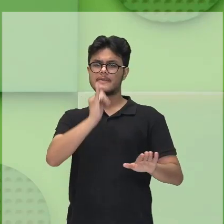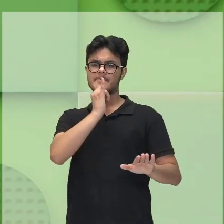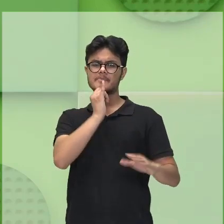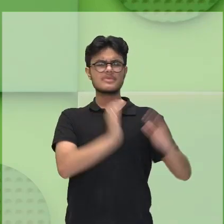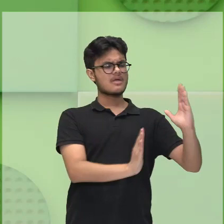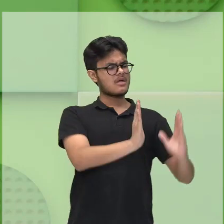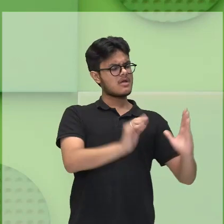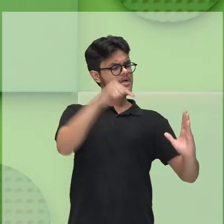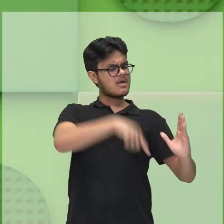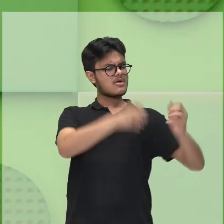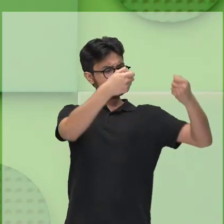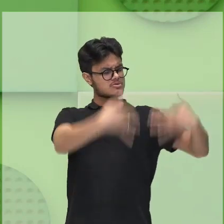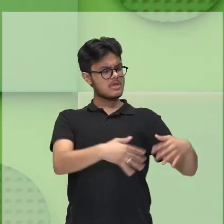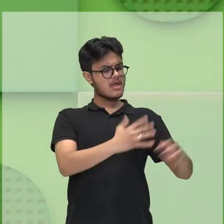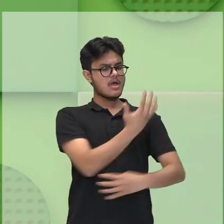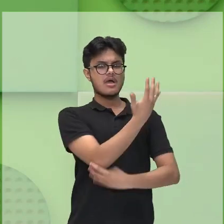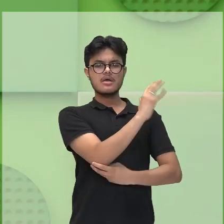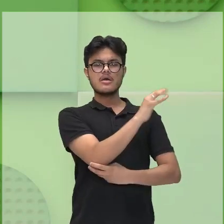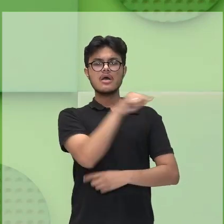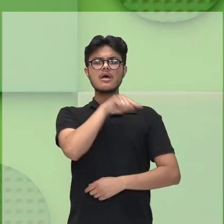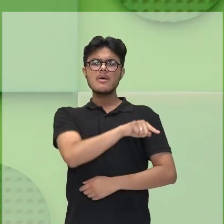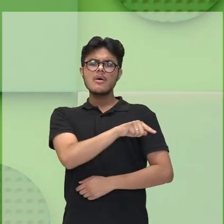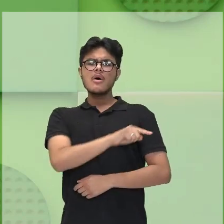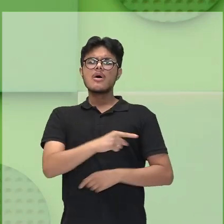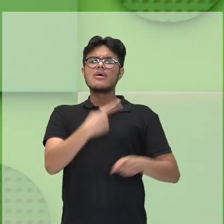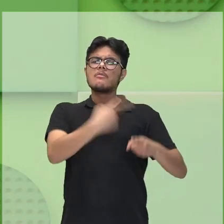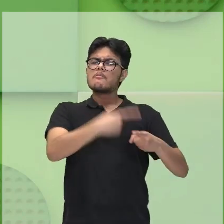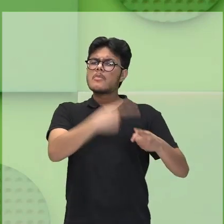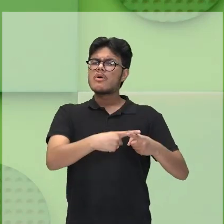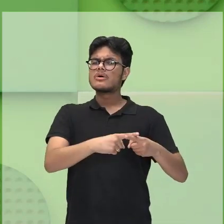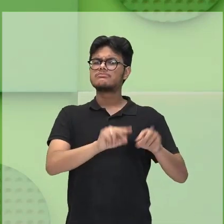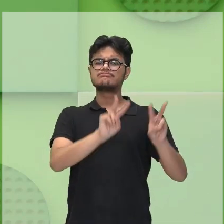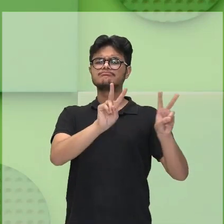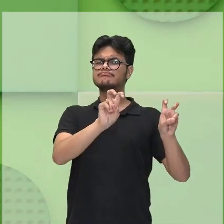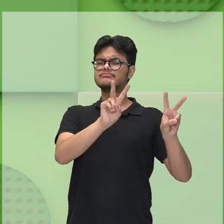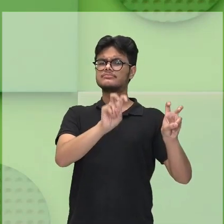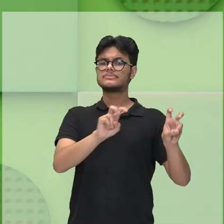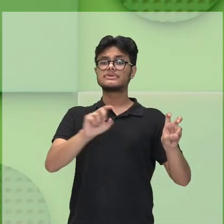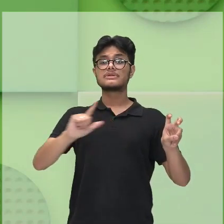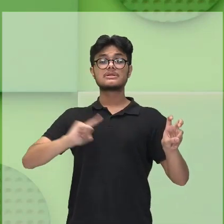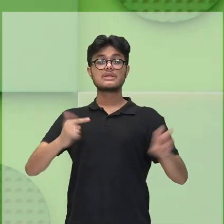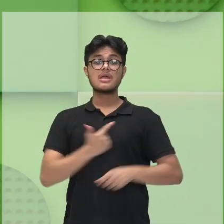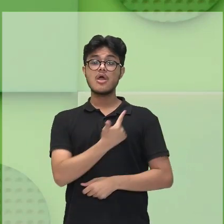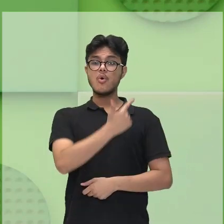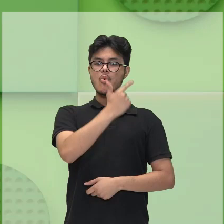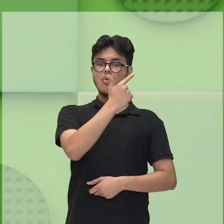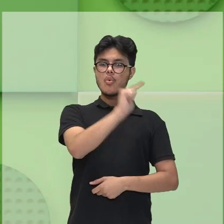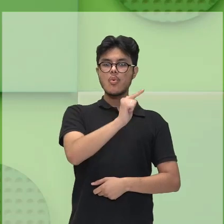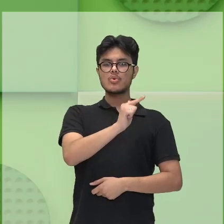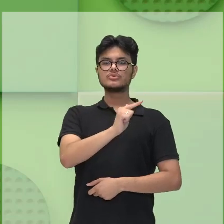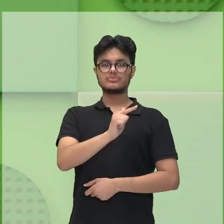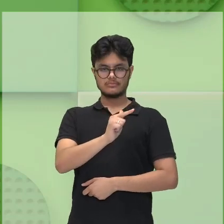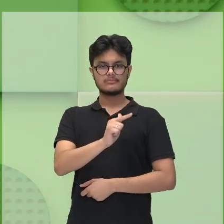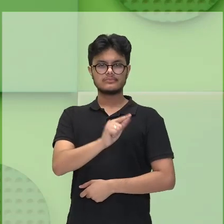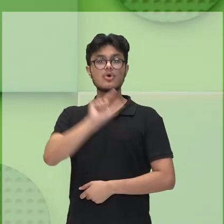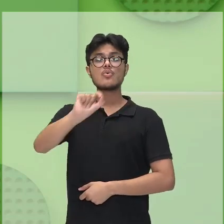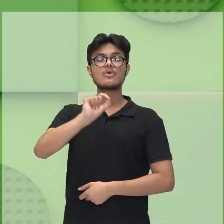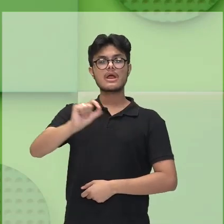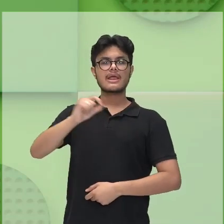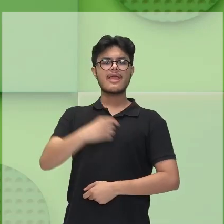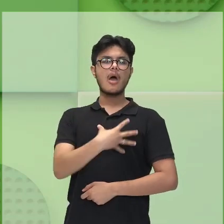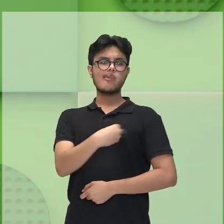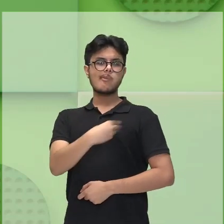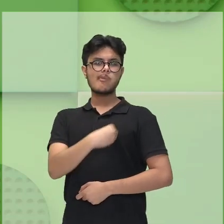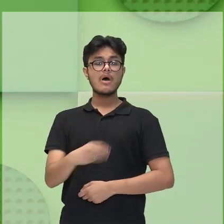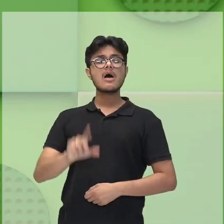ciclo silvestre, da febre amarela, que também envolve um outro mamífero, que é o macaco, certo? Então, nós temos aí